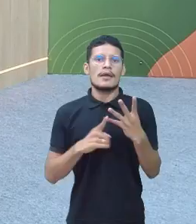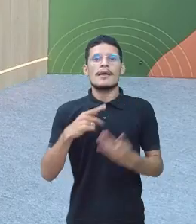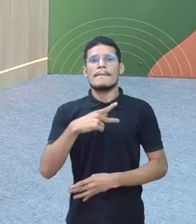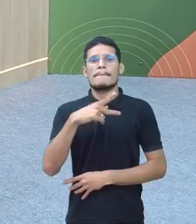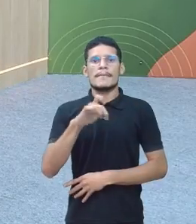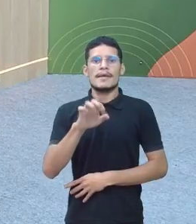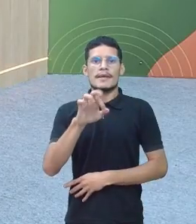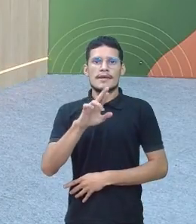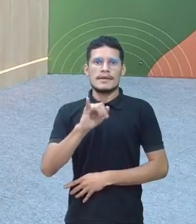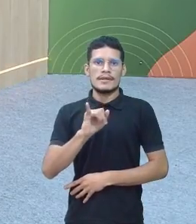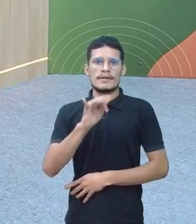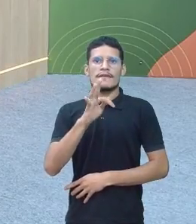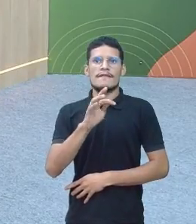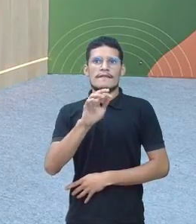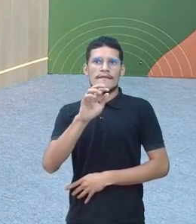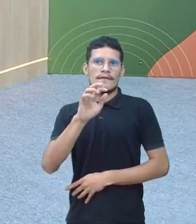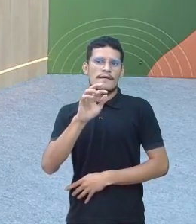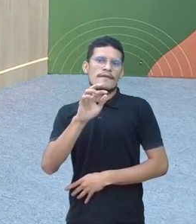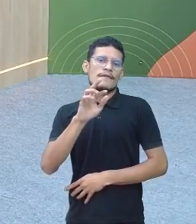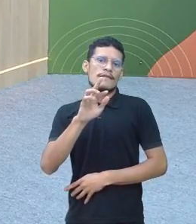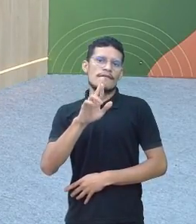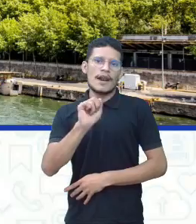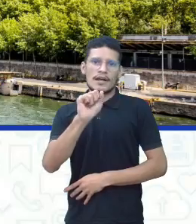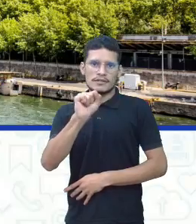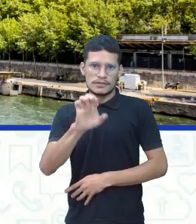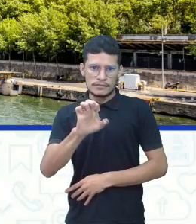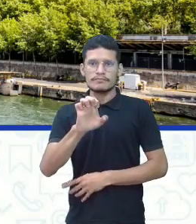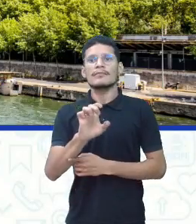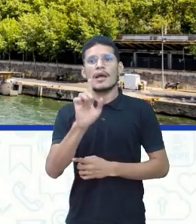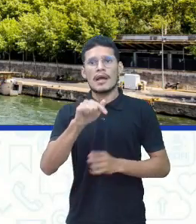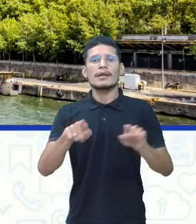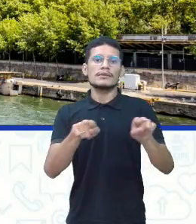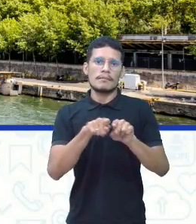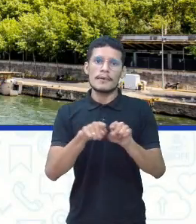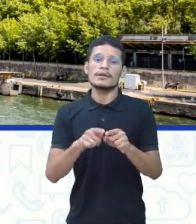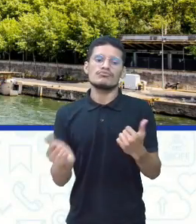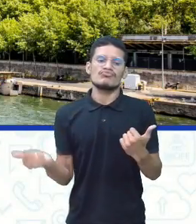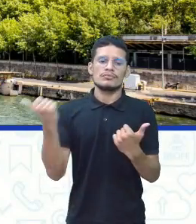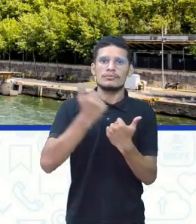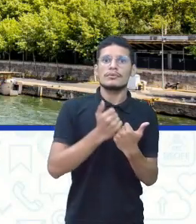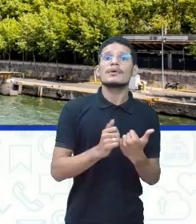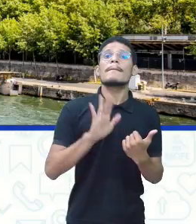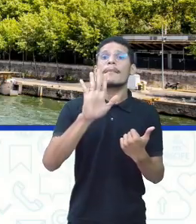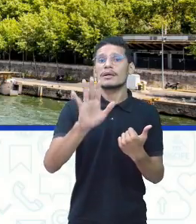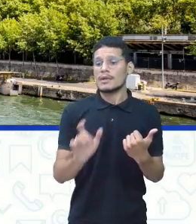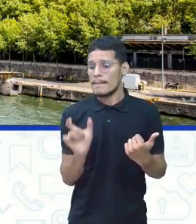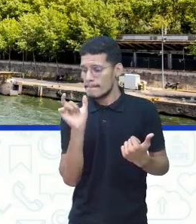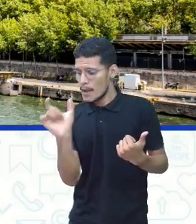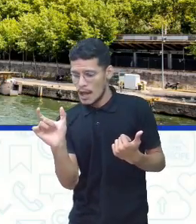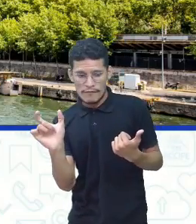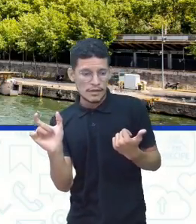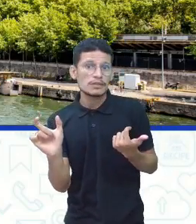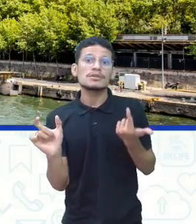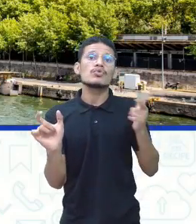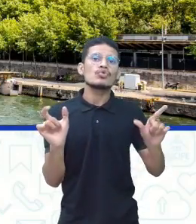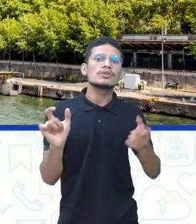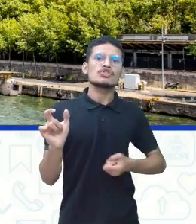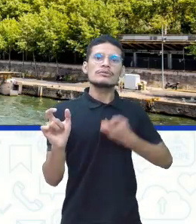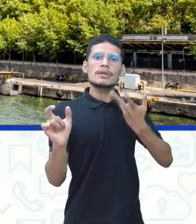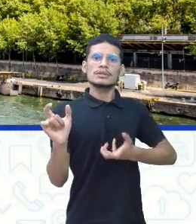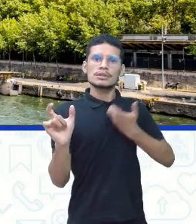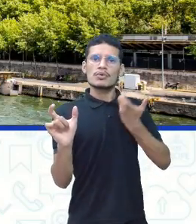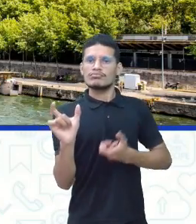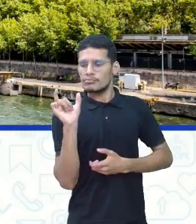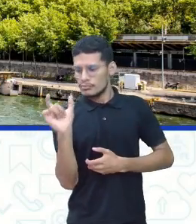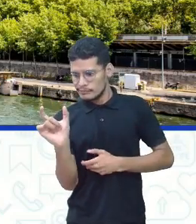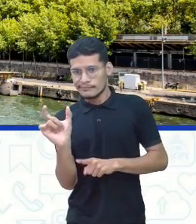Seguindo, a gente tem a perífrase, que é também uma substituição, só que de uma palavra por uma expressão. Então,